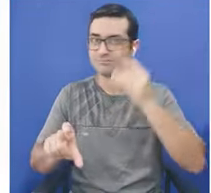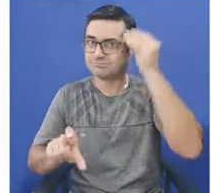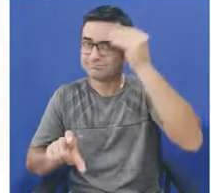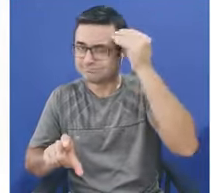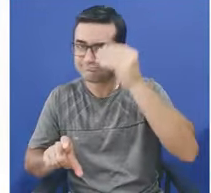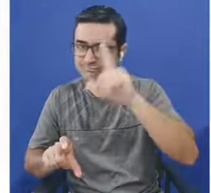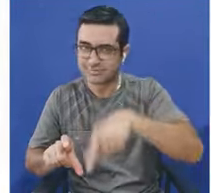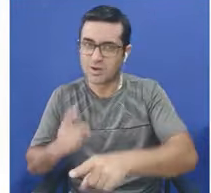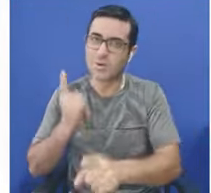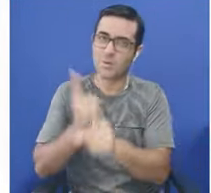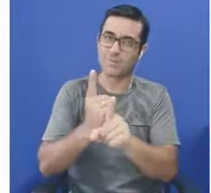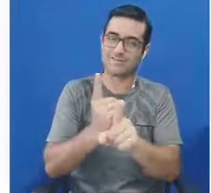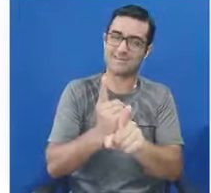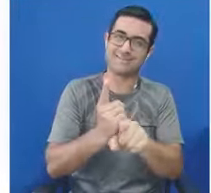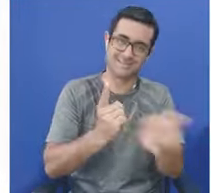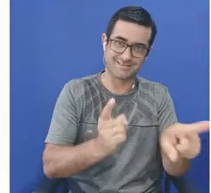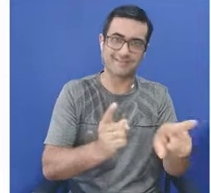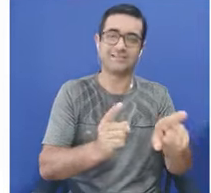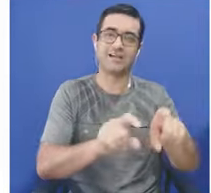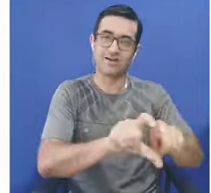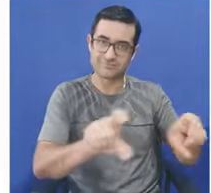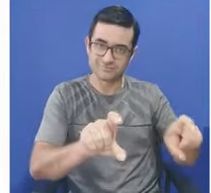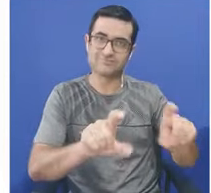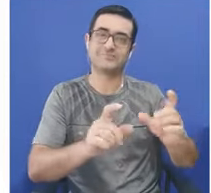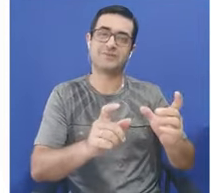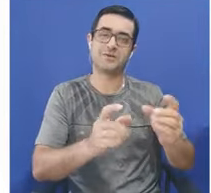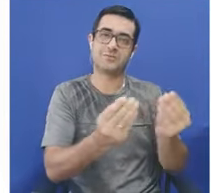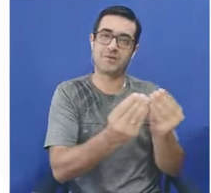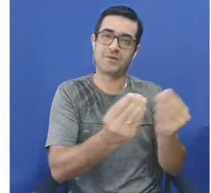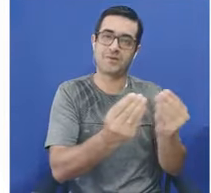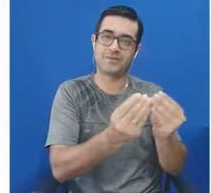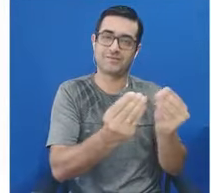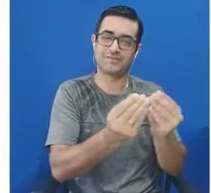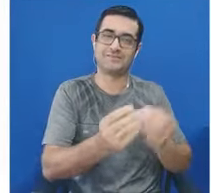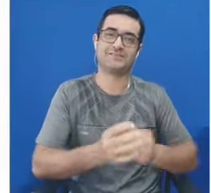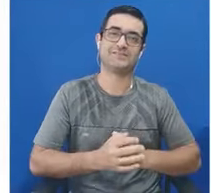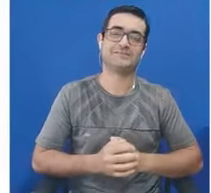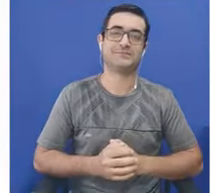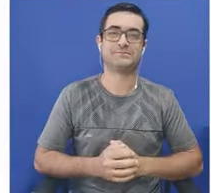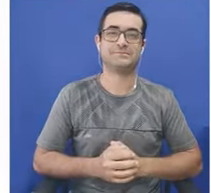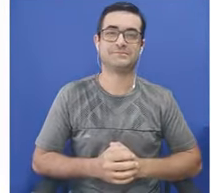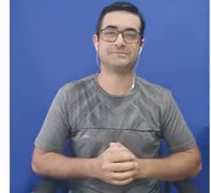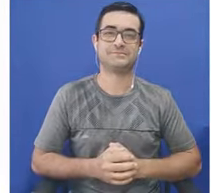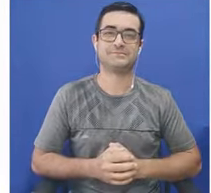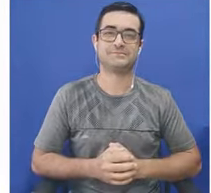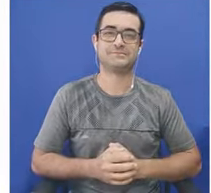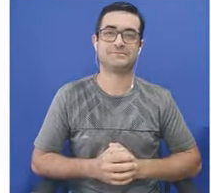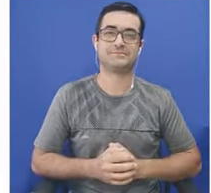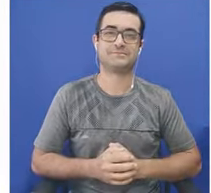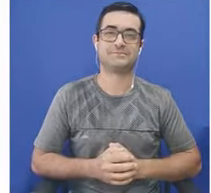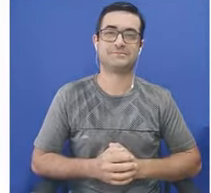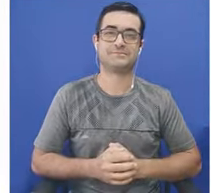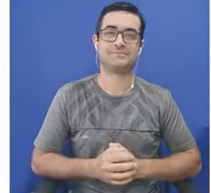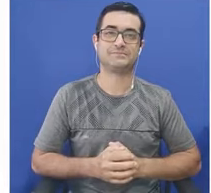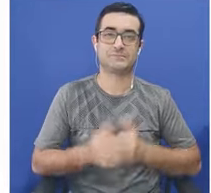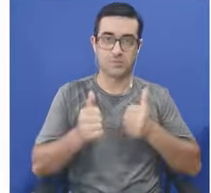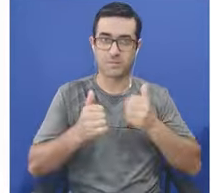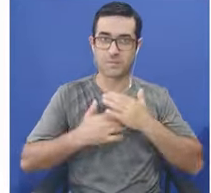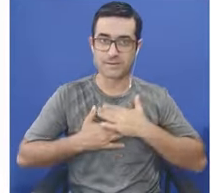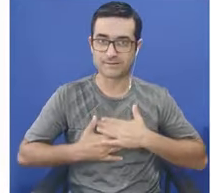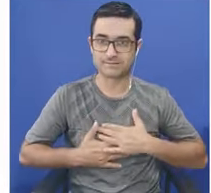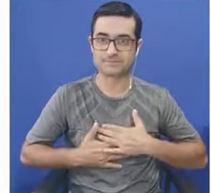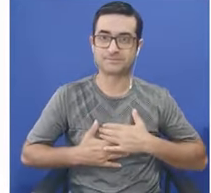2 a fórmula empírica, eu cheguei na fórmula molecular. Então, eu vou sempre multiplicar por um número inteiro a fórmula empírica para chegar na fórmula